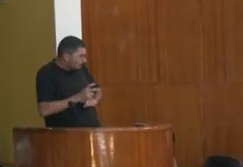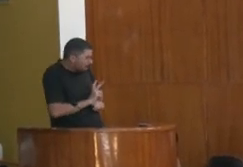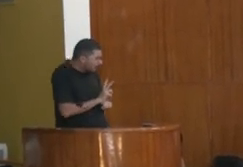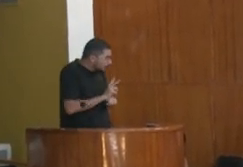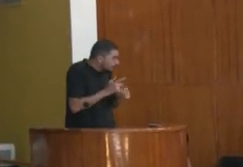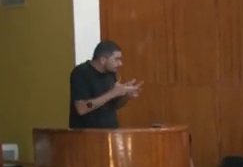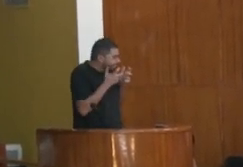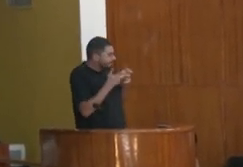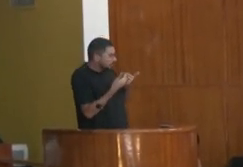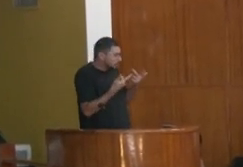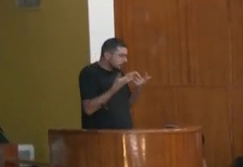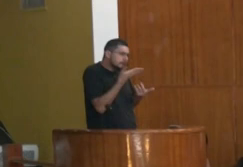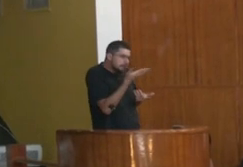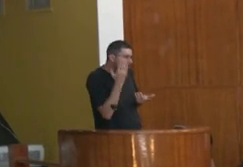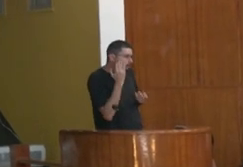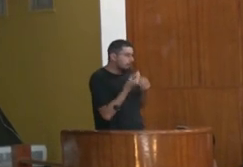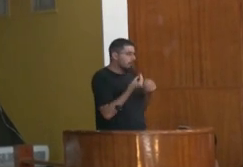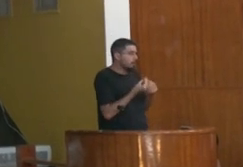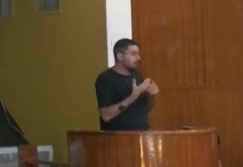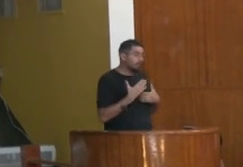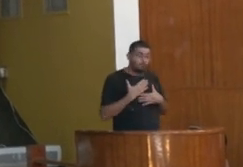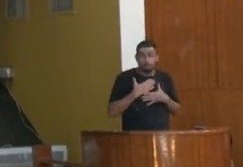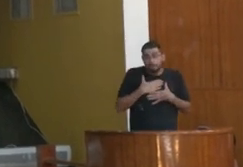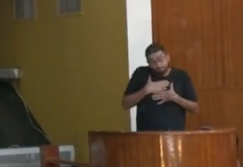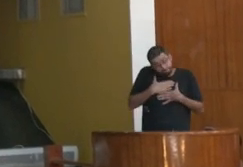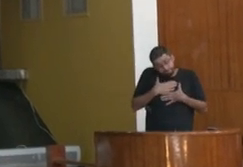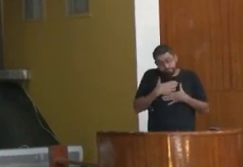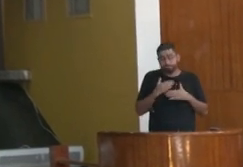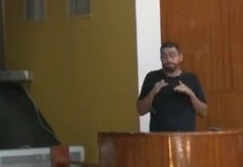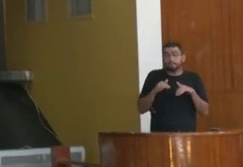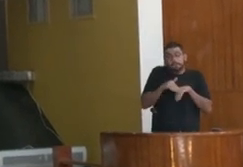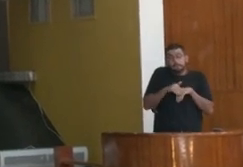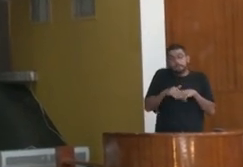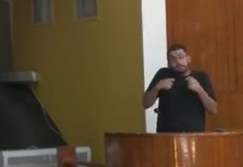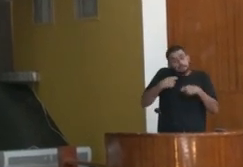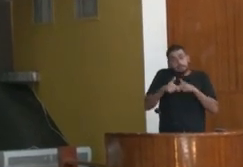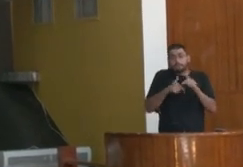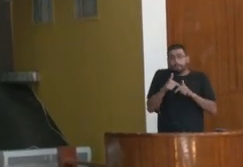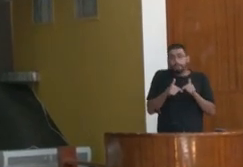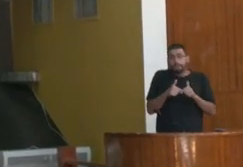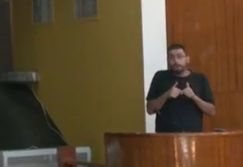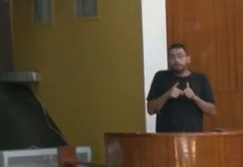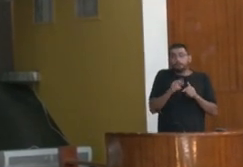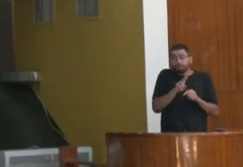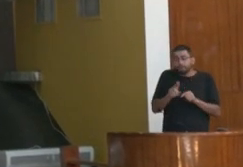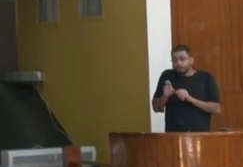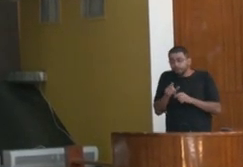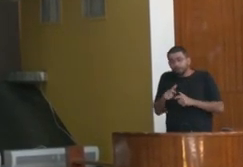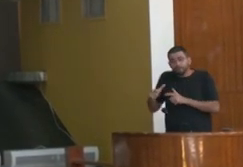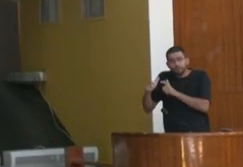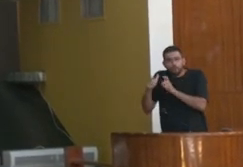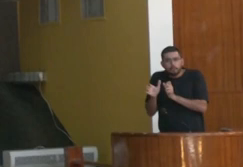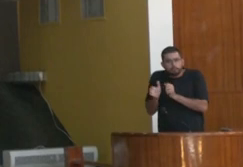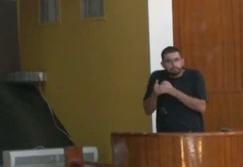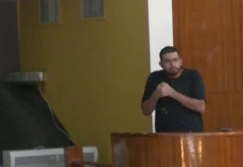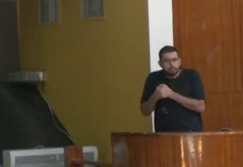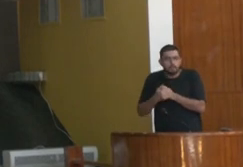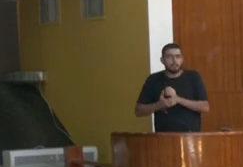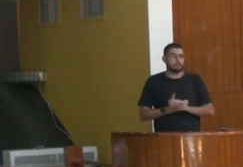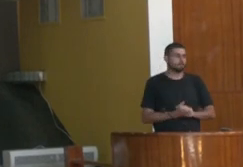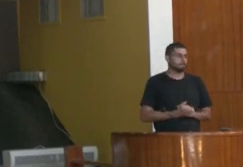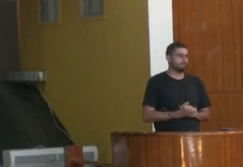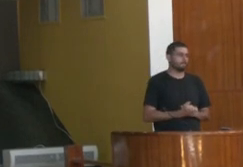E fui eu, né? Preciso trabalhar, lá fui eu atrás do arquivo. Em menos de uma semana, quando você fala